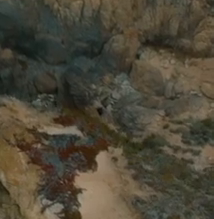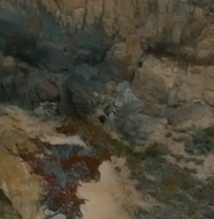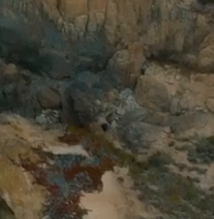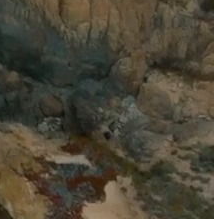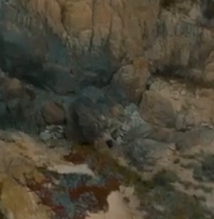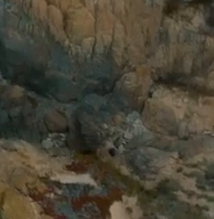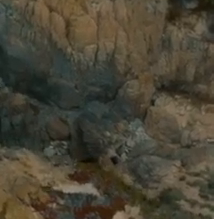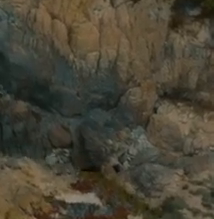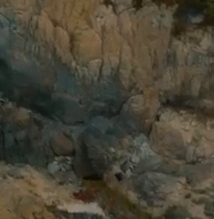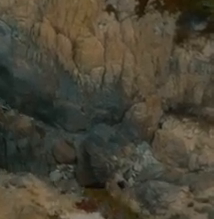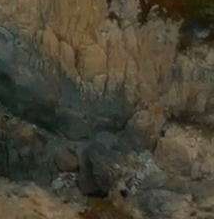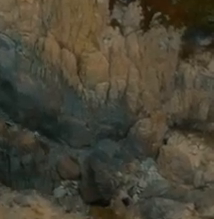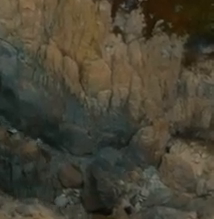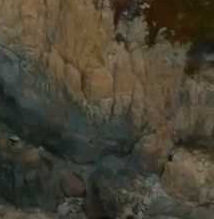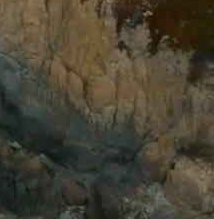e